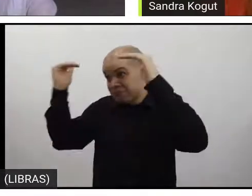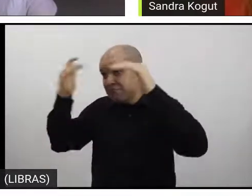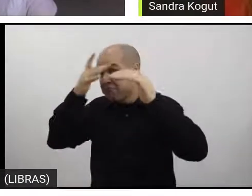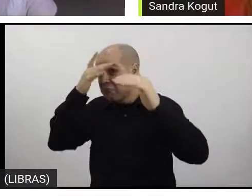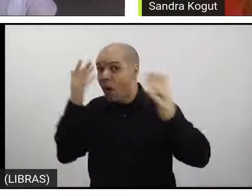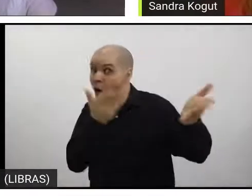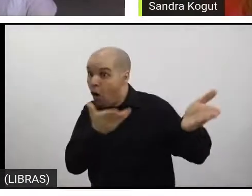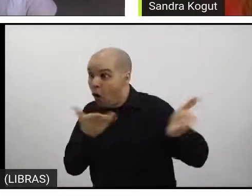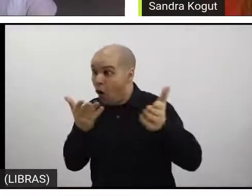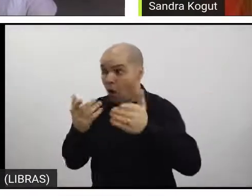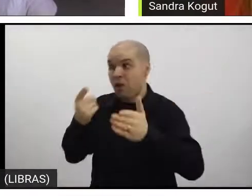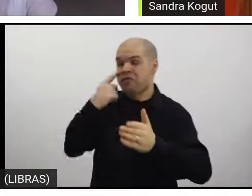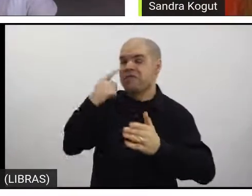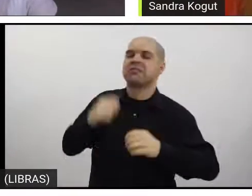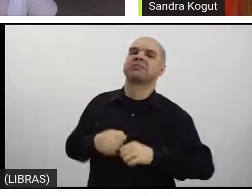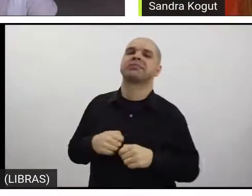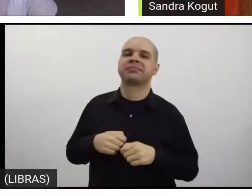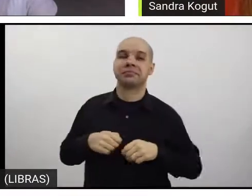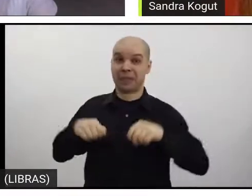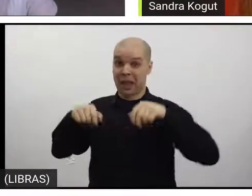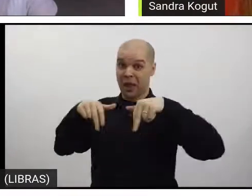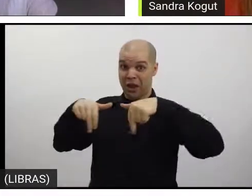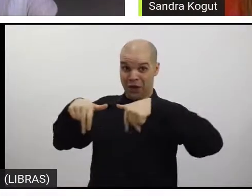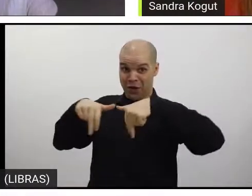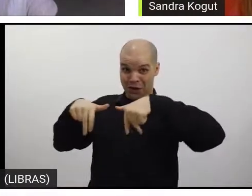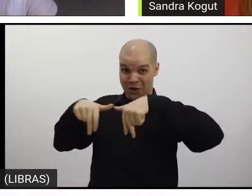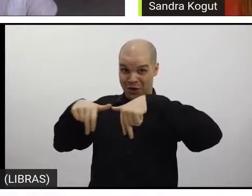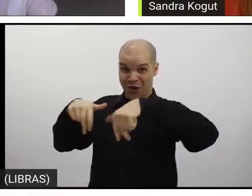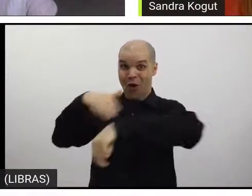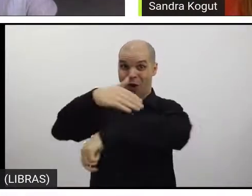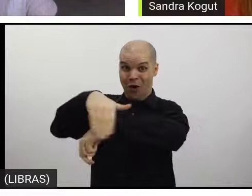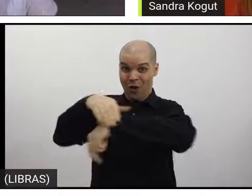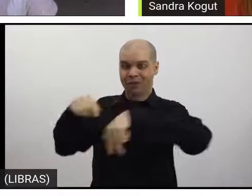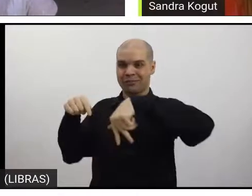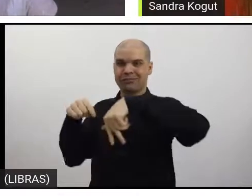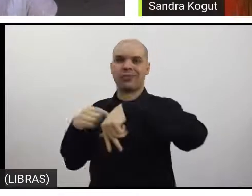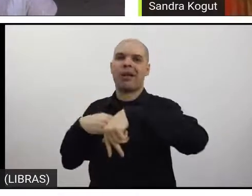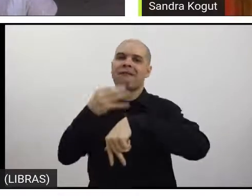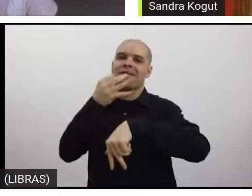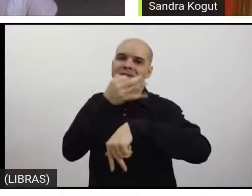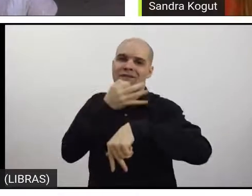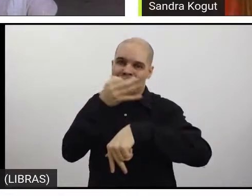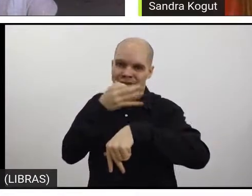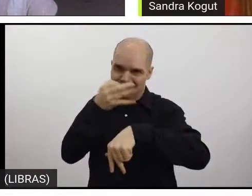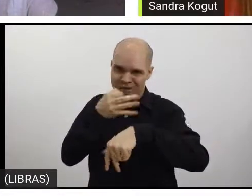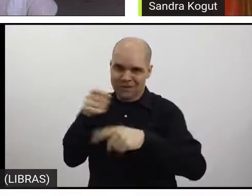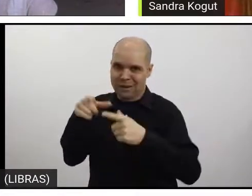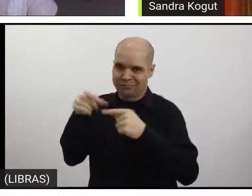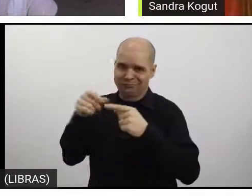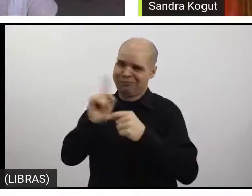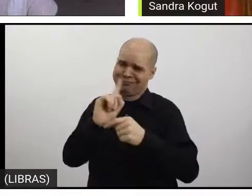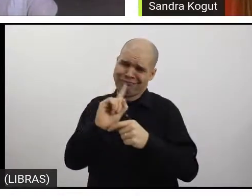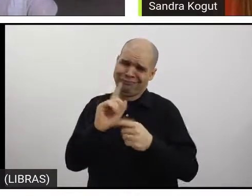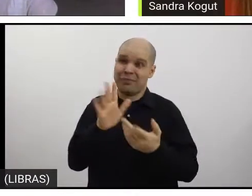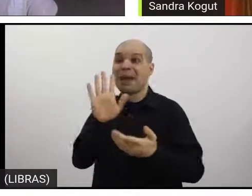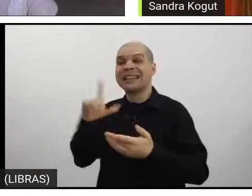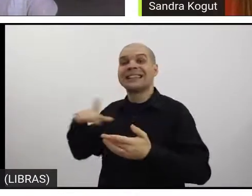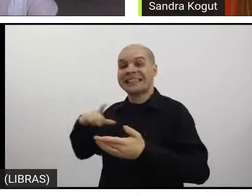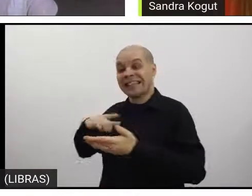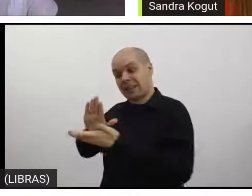ia abordando as pessoas, o tradutor ficava com vergonha, sabe? Ele não traduzia e tal. Eu comecei a falar português com as pessoas na